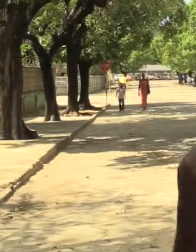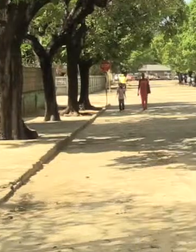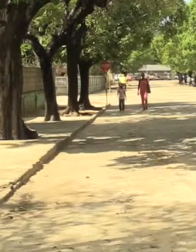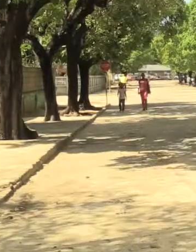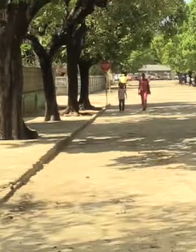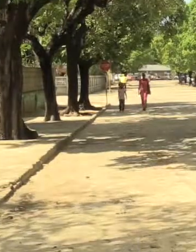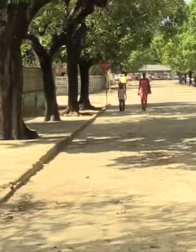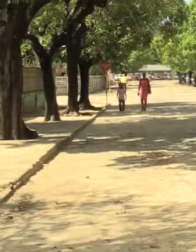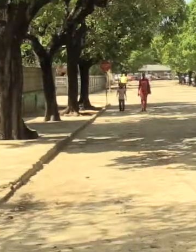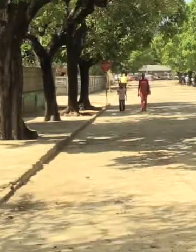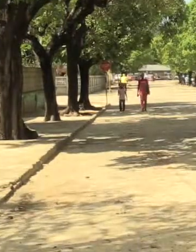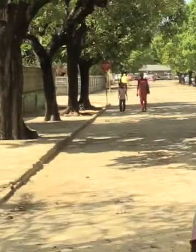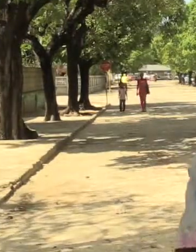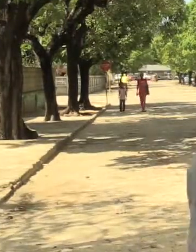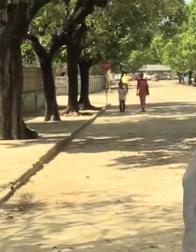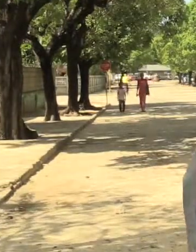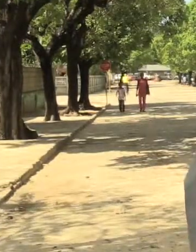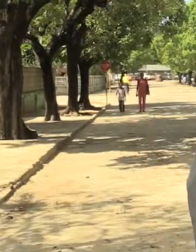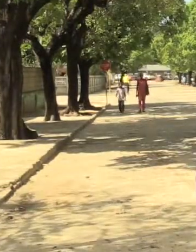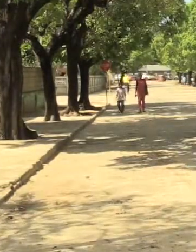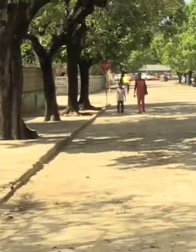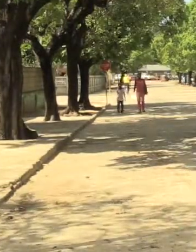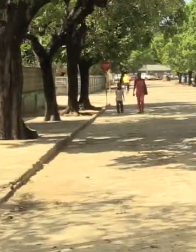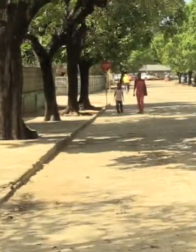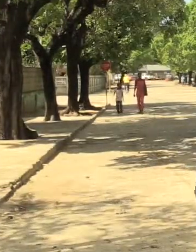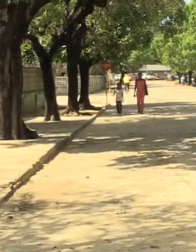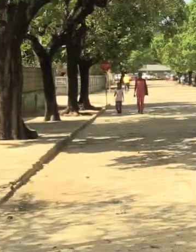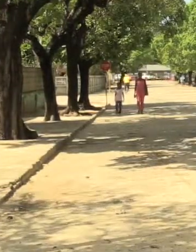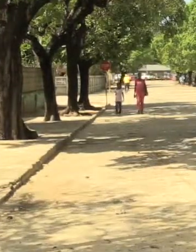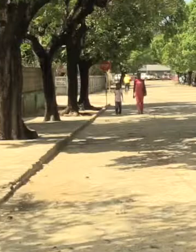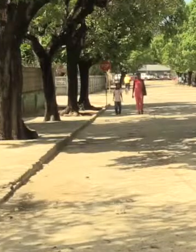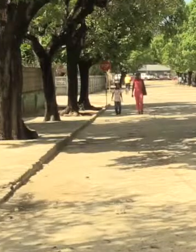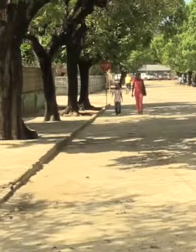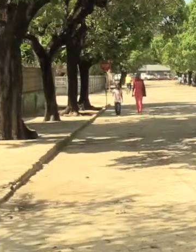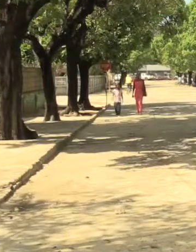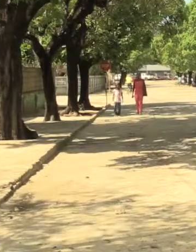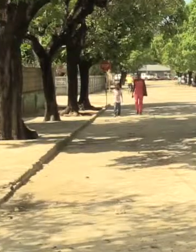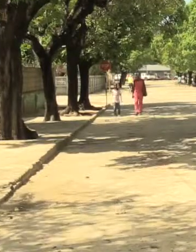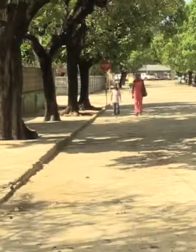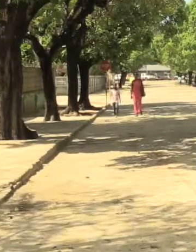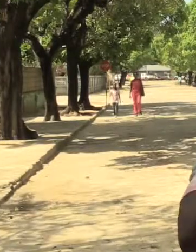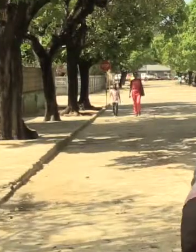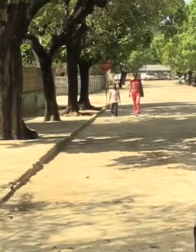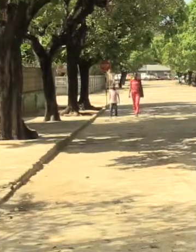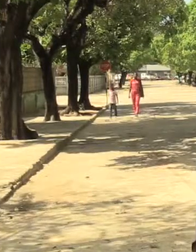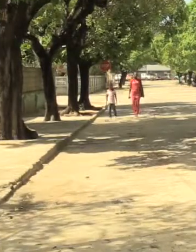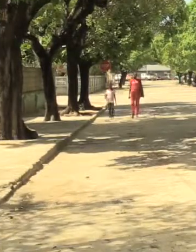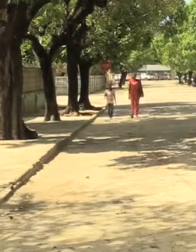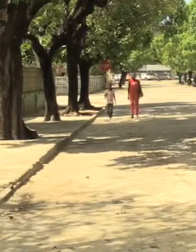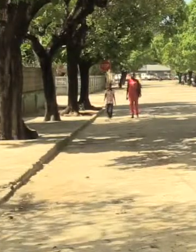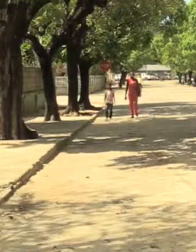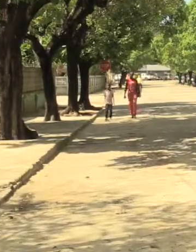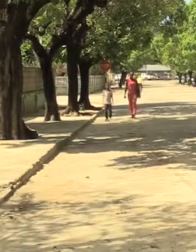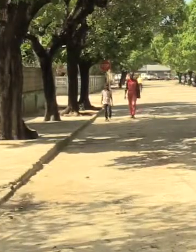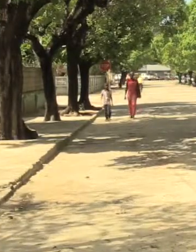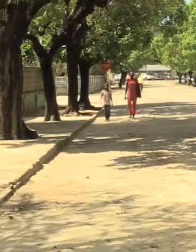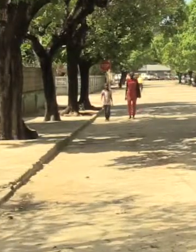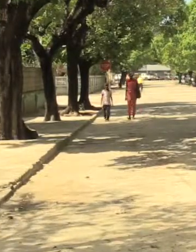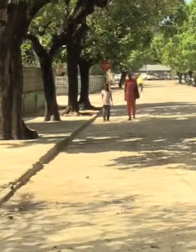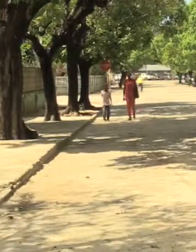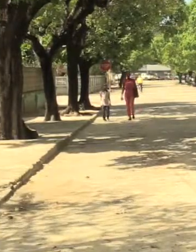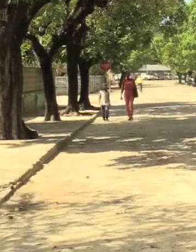de sinais. Fiquei muito admirado, o programa estava super bom, muito bom. E eu gostei muito do programa